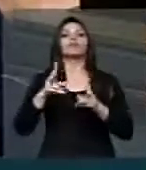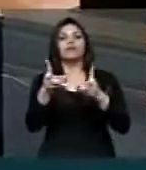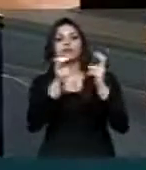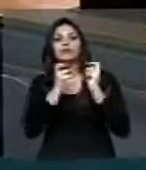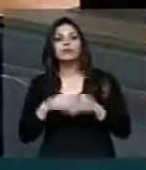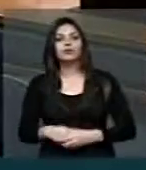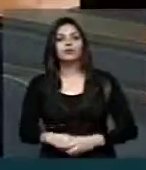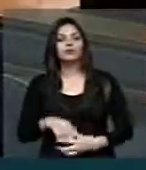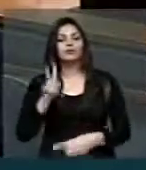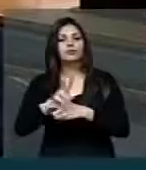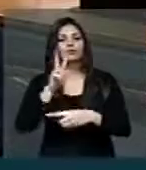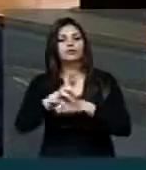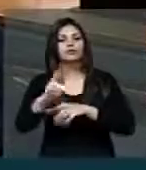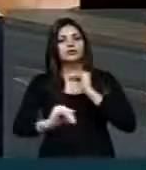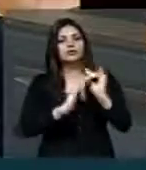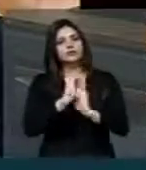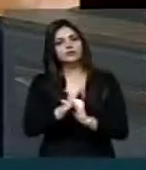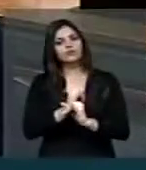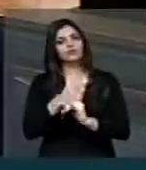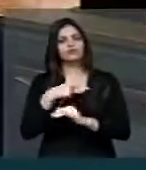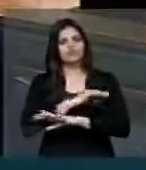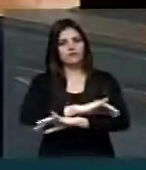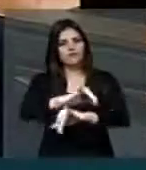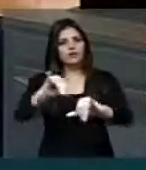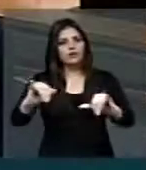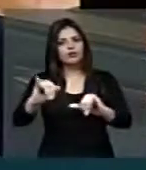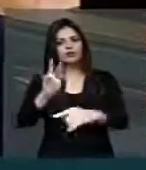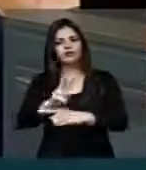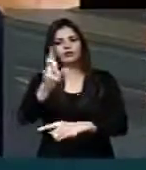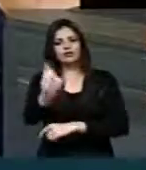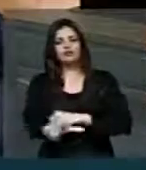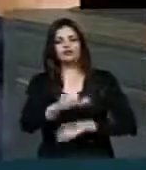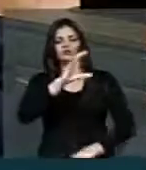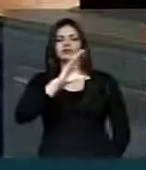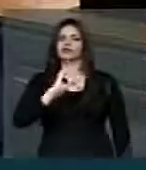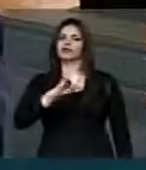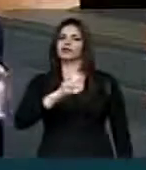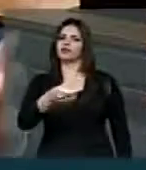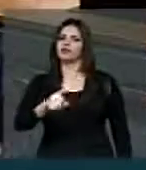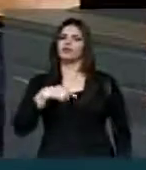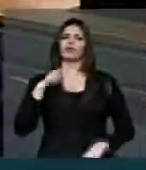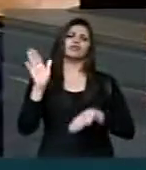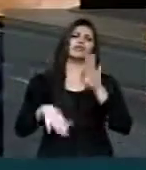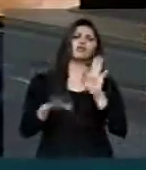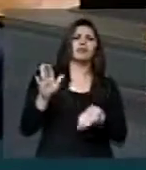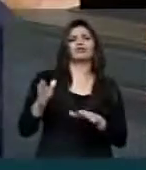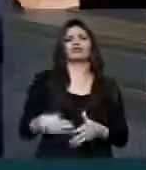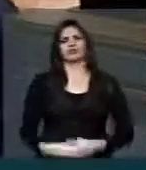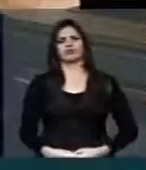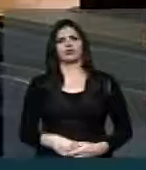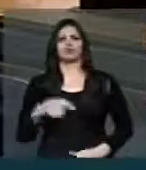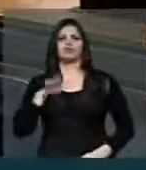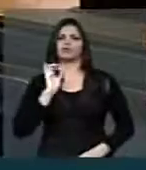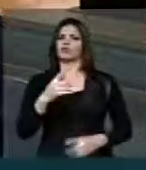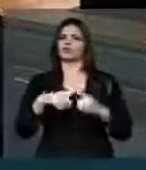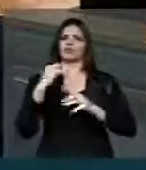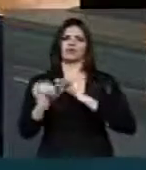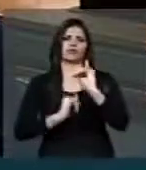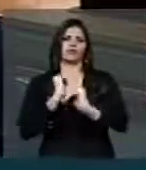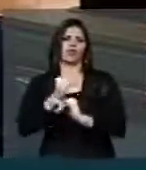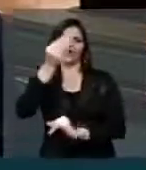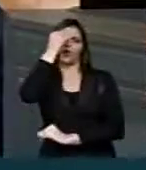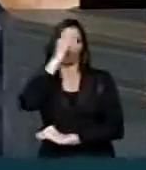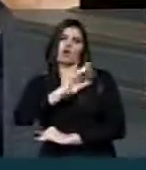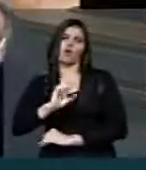a proteção das informações do cidadão é uma coisa muito relativa. Não é por causa da internet ou por